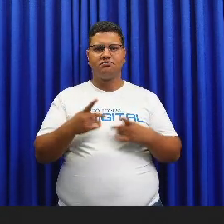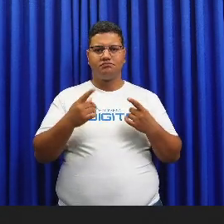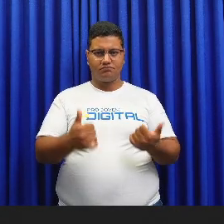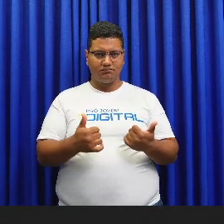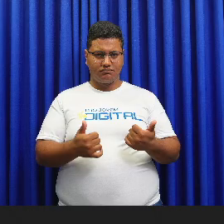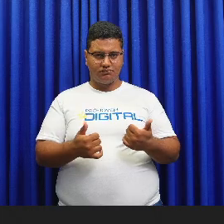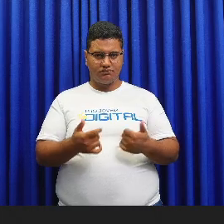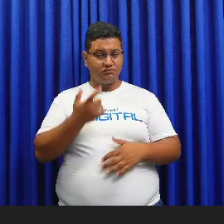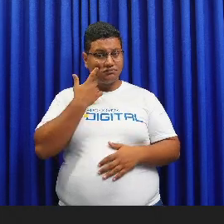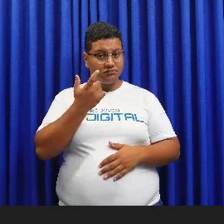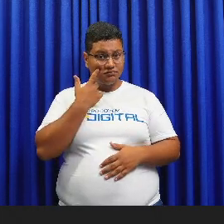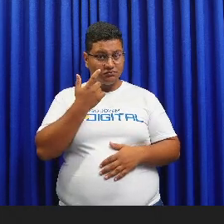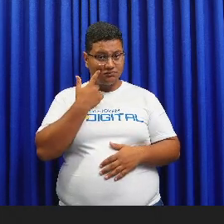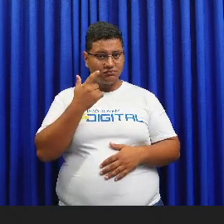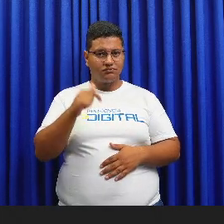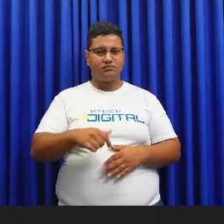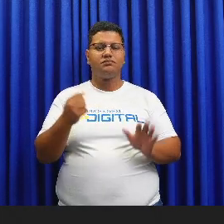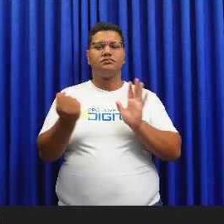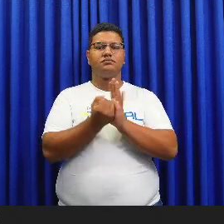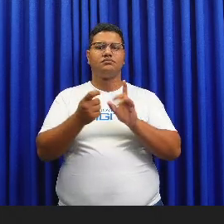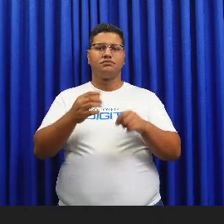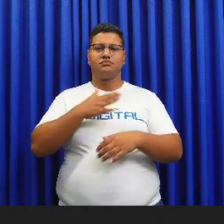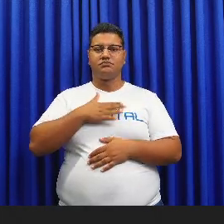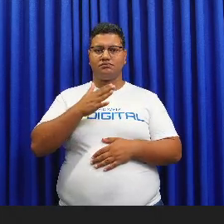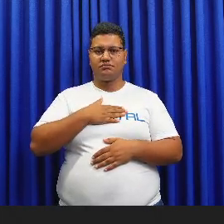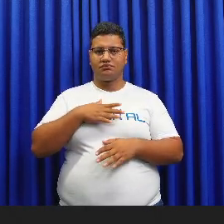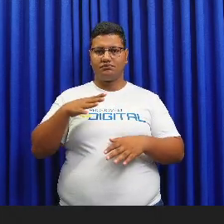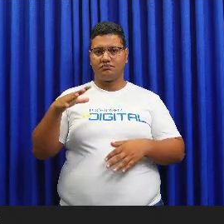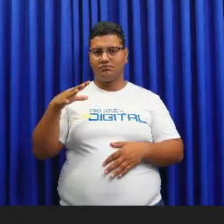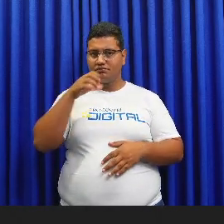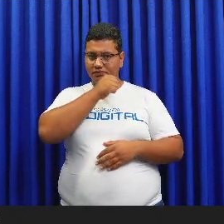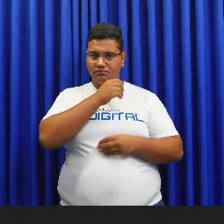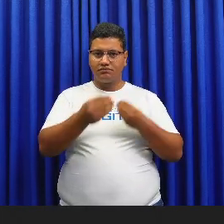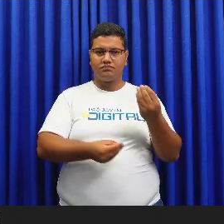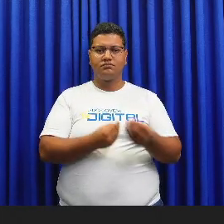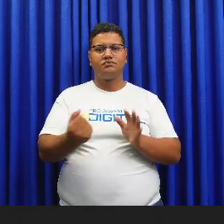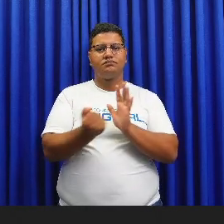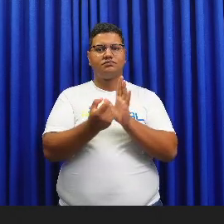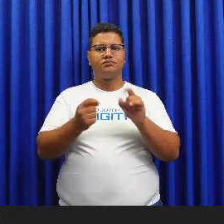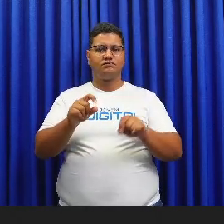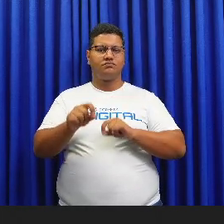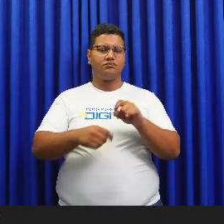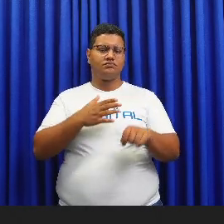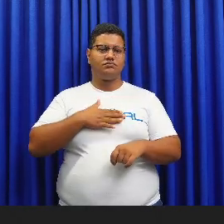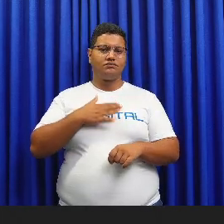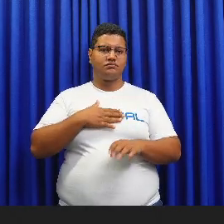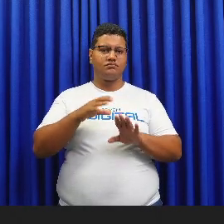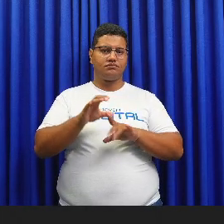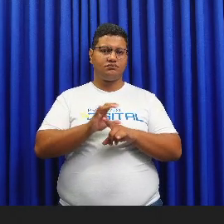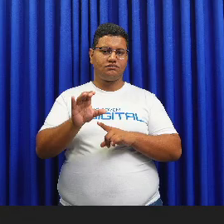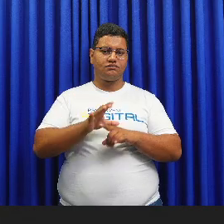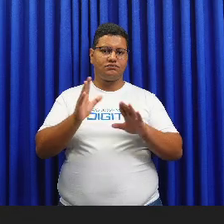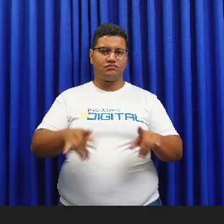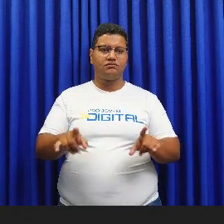seja, aqui ele vai marcar para mim, salvar. Já marcou aqui na minha agenda,